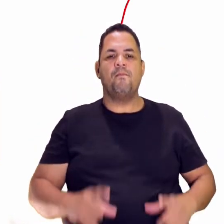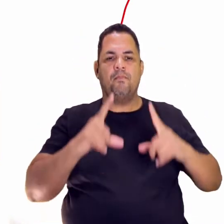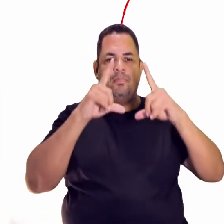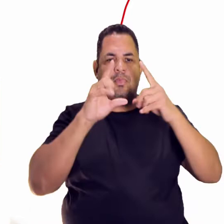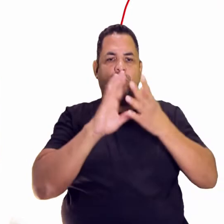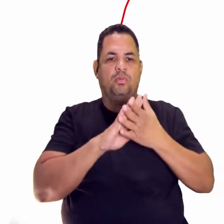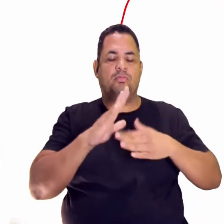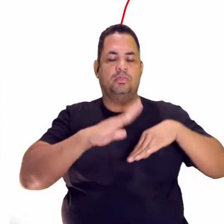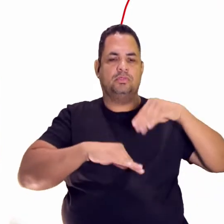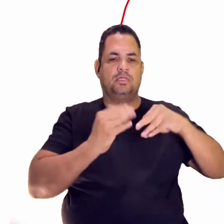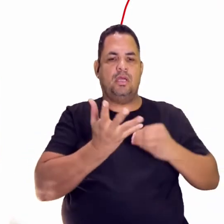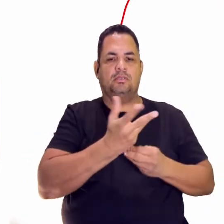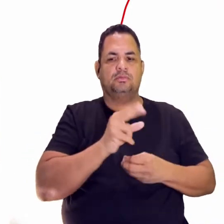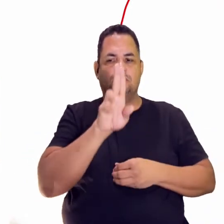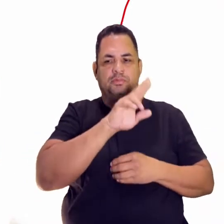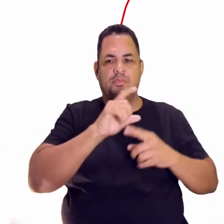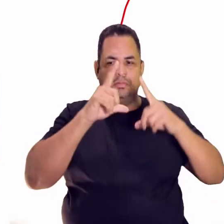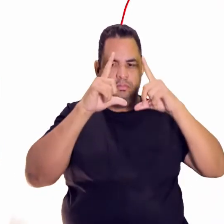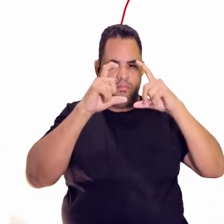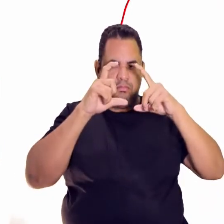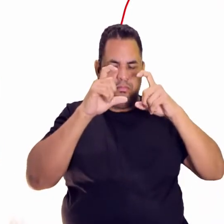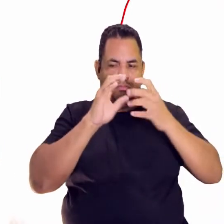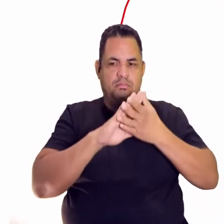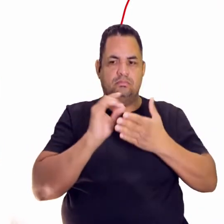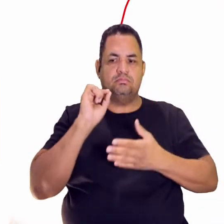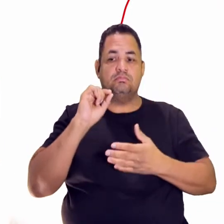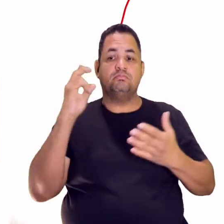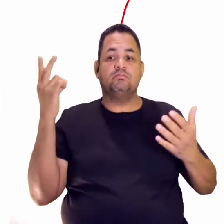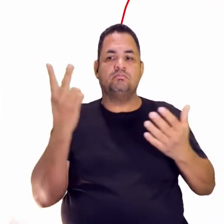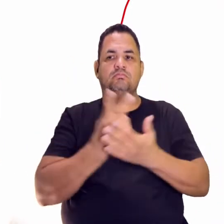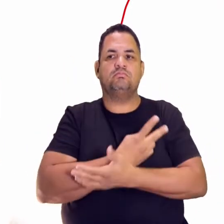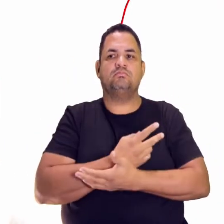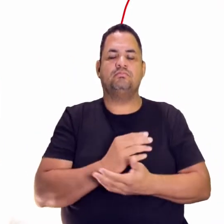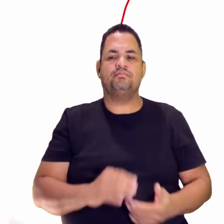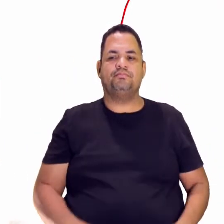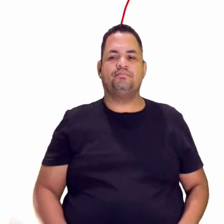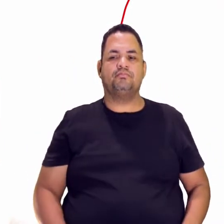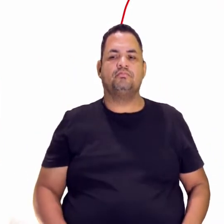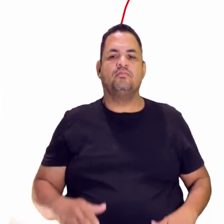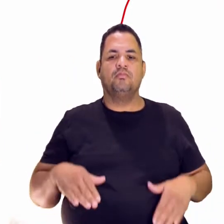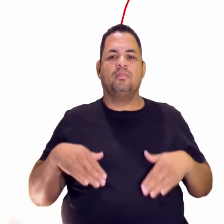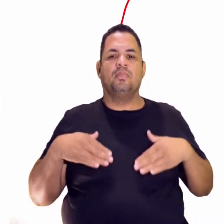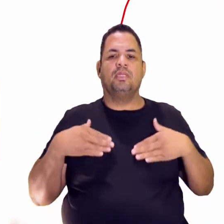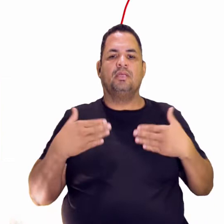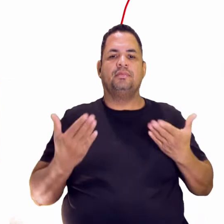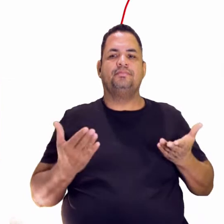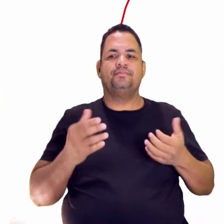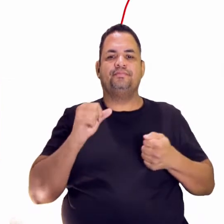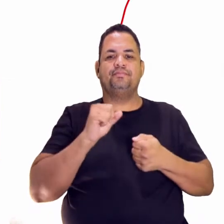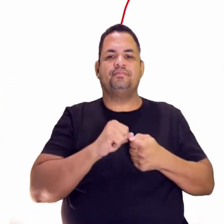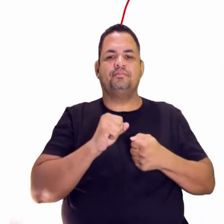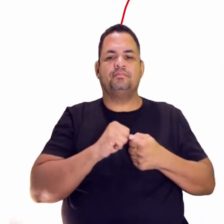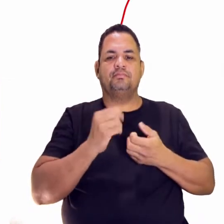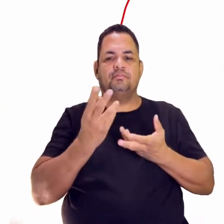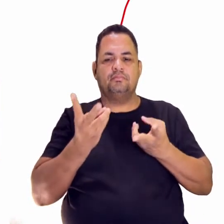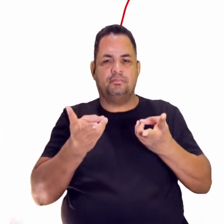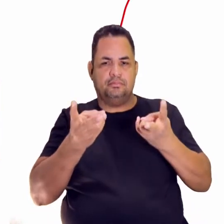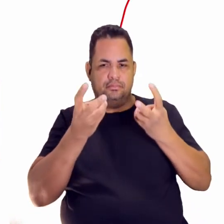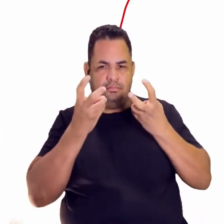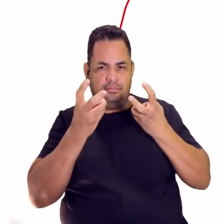usa a fotografia, o que é que acontece? O momento que ele faz a